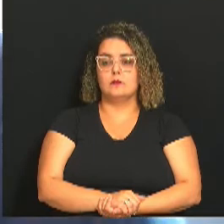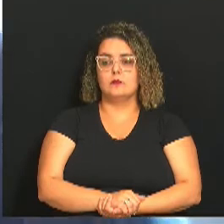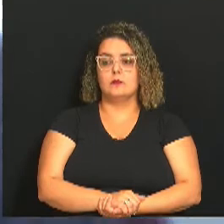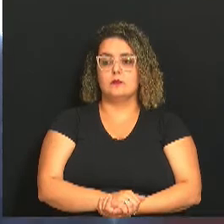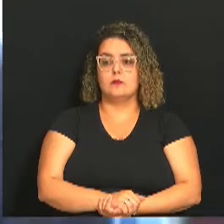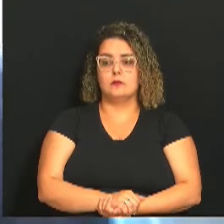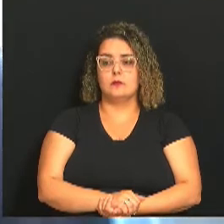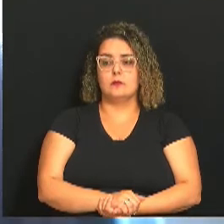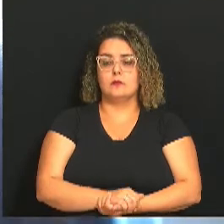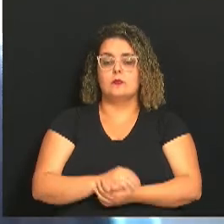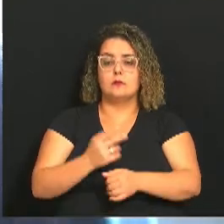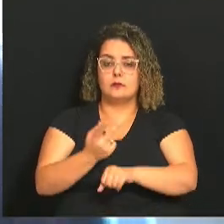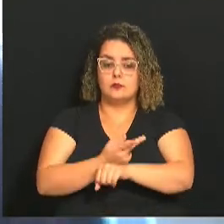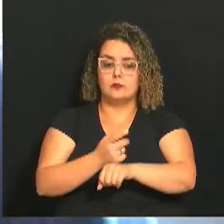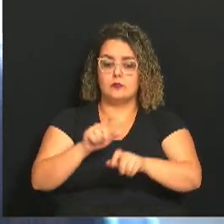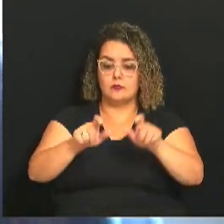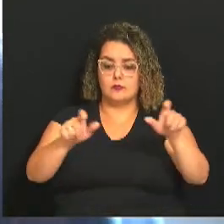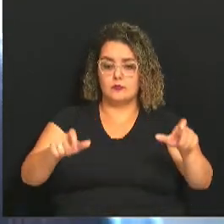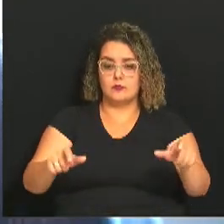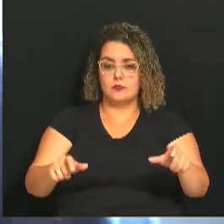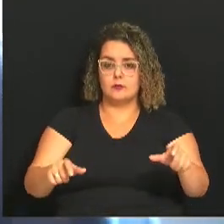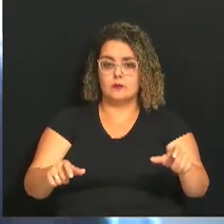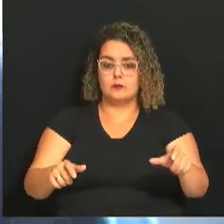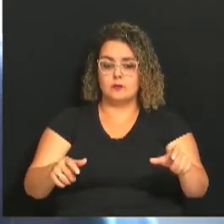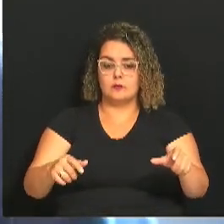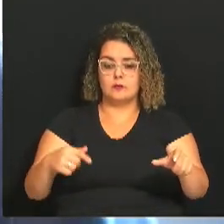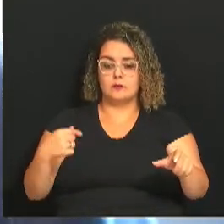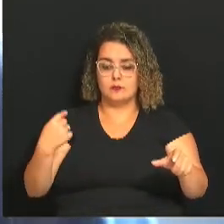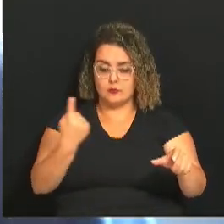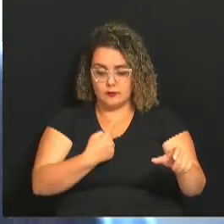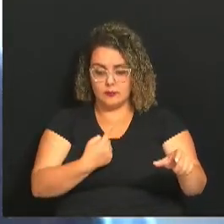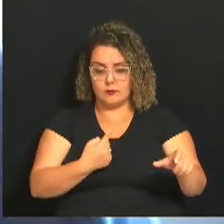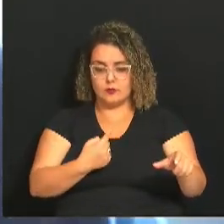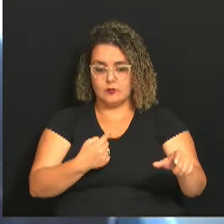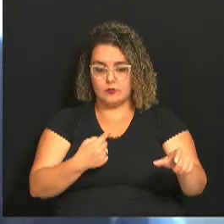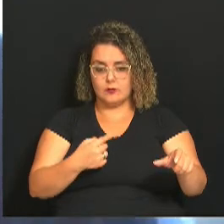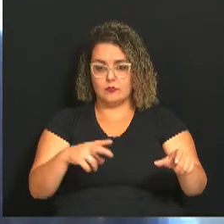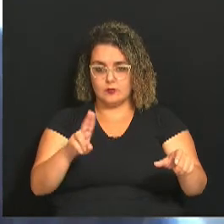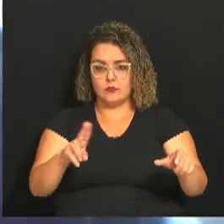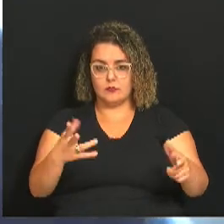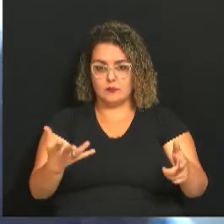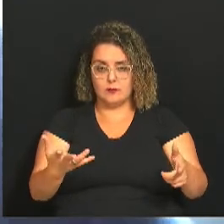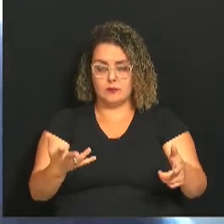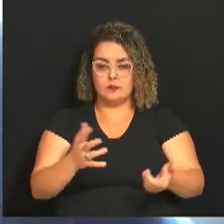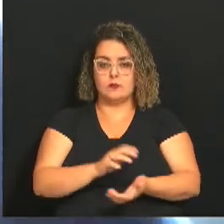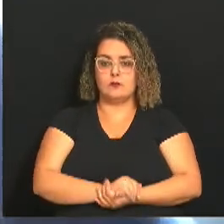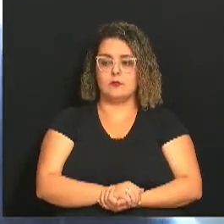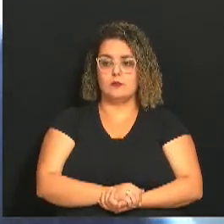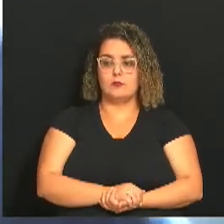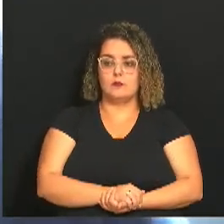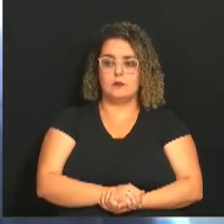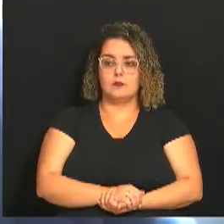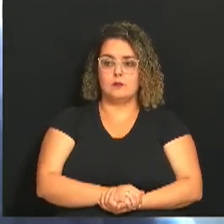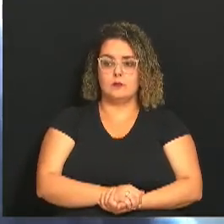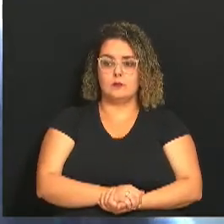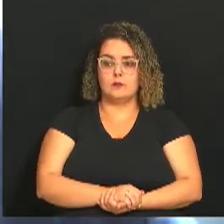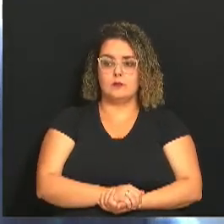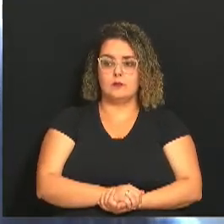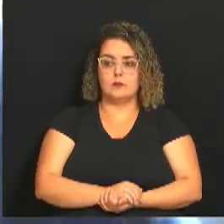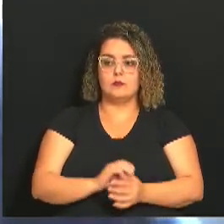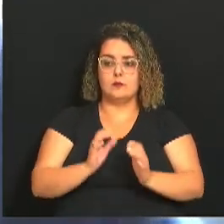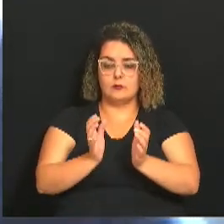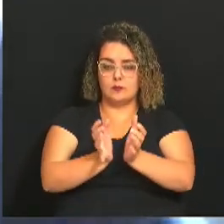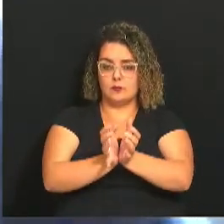aquilo que para eles seria útil, né? Então, um dos aspectos que eu acho que a comissão poderia